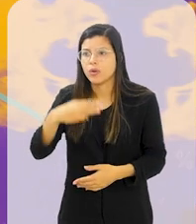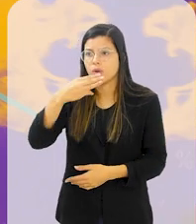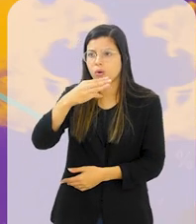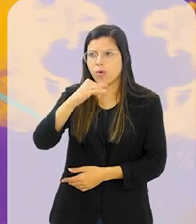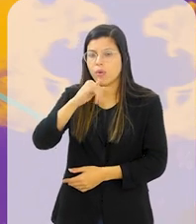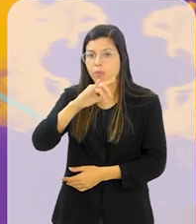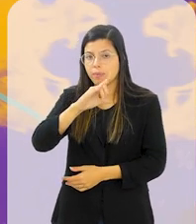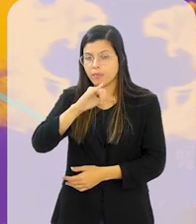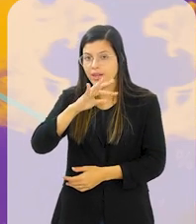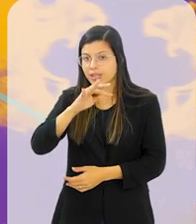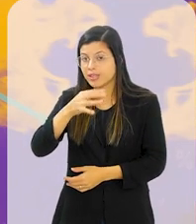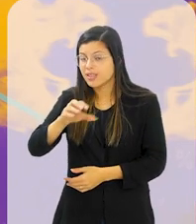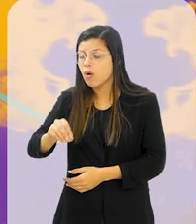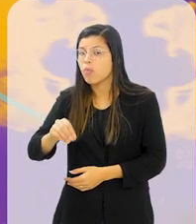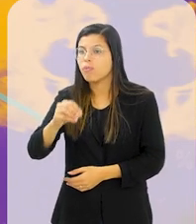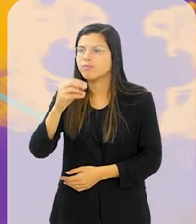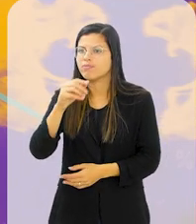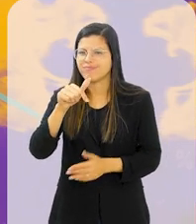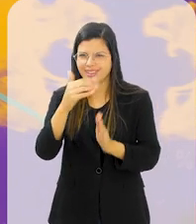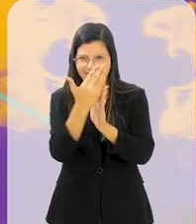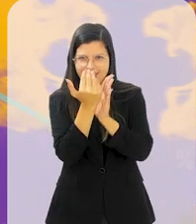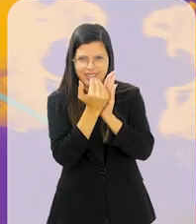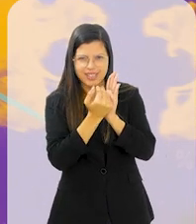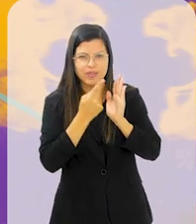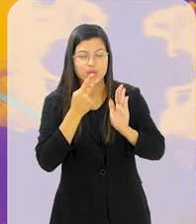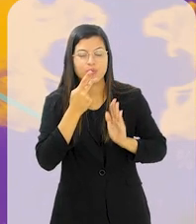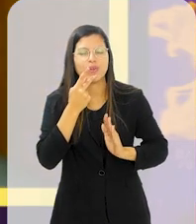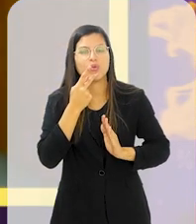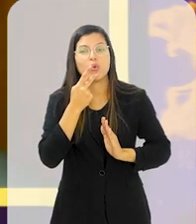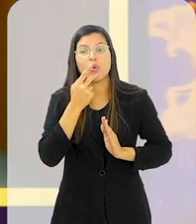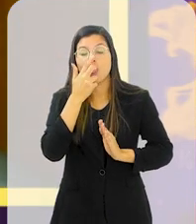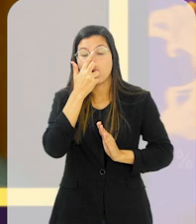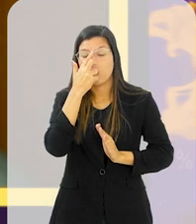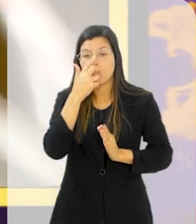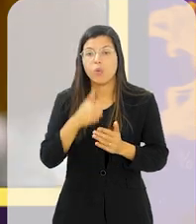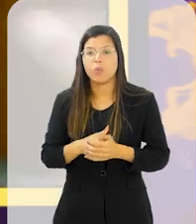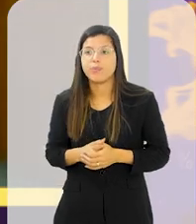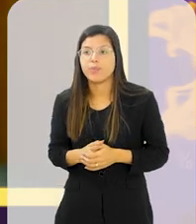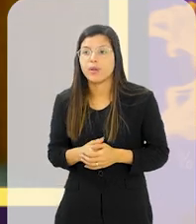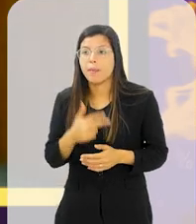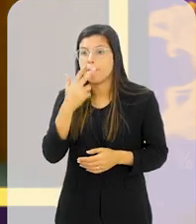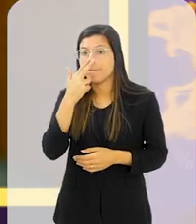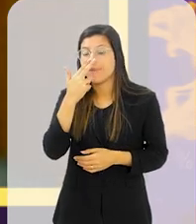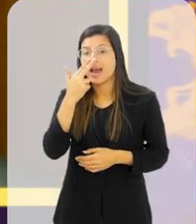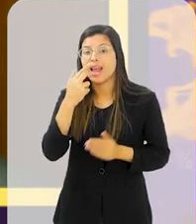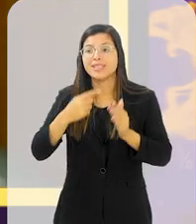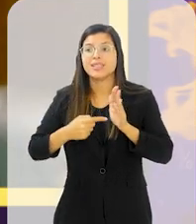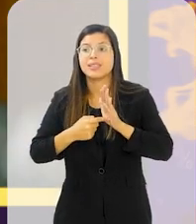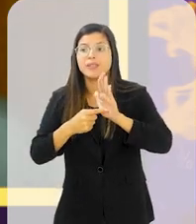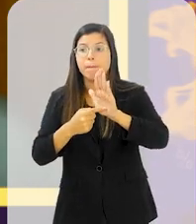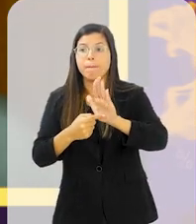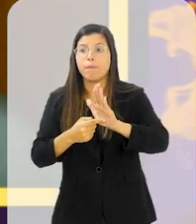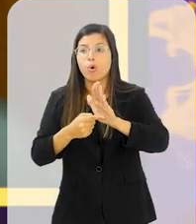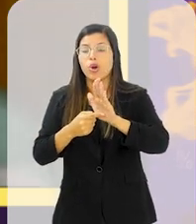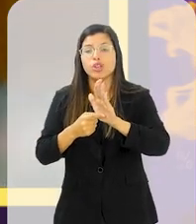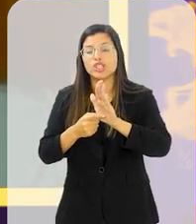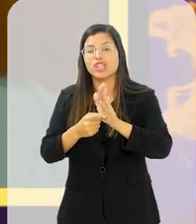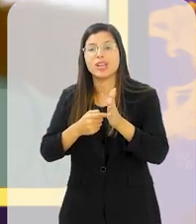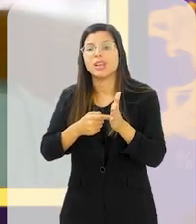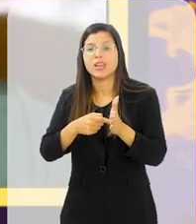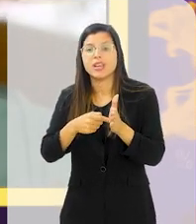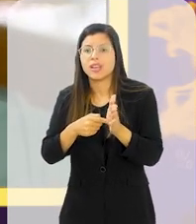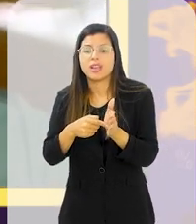está naquela lista que você falou no início do programa. Ele é um dos que demonstram que vem para a seleção